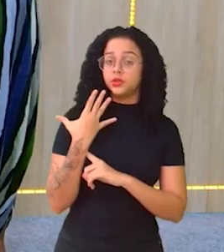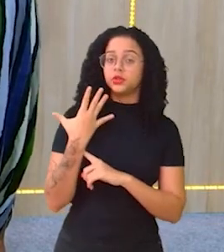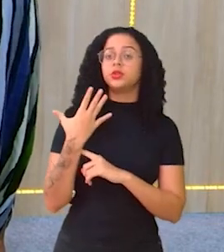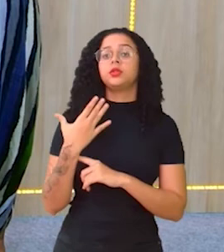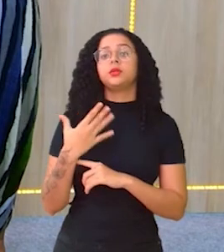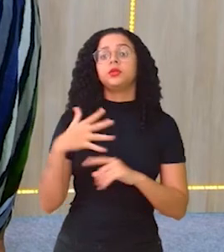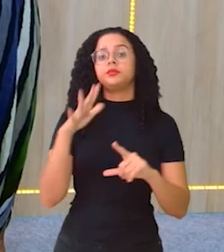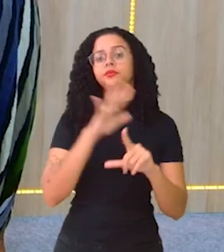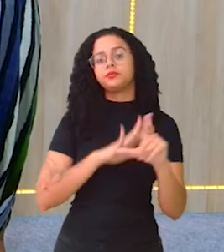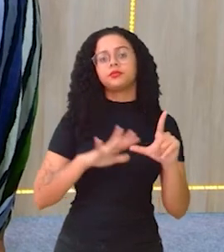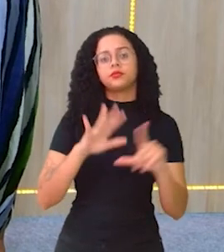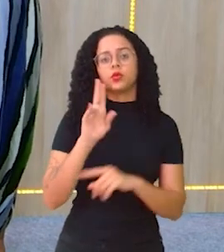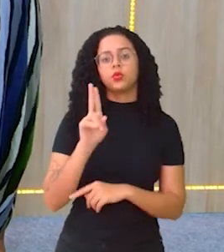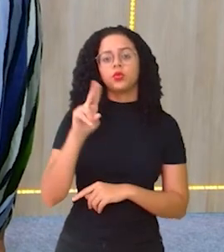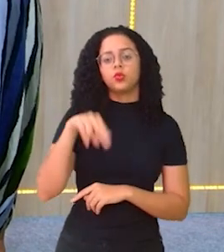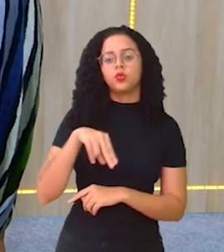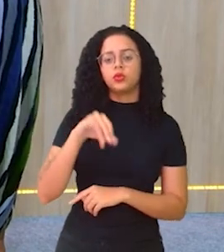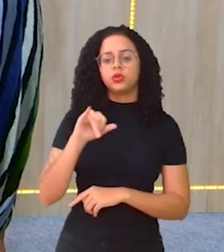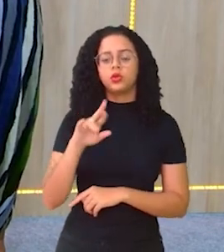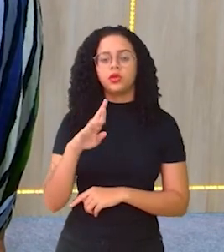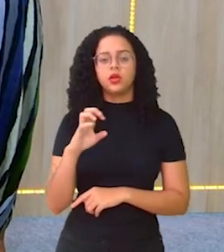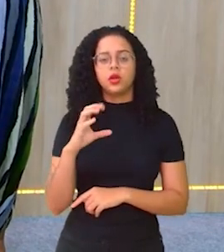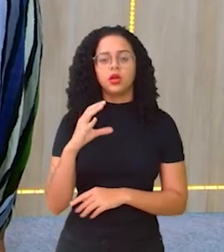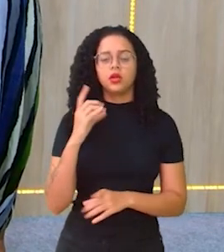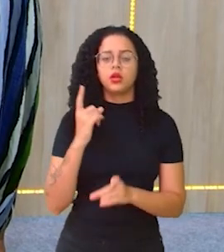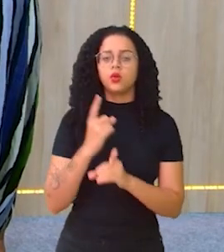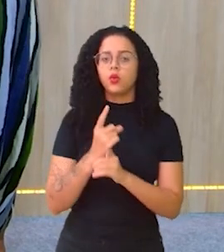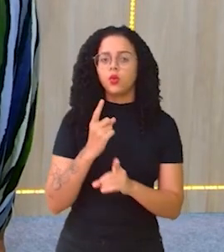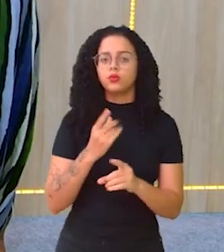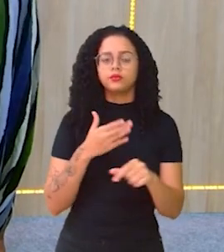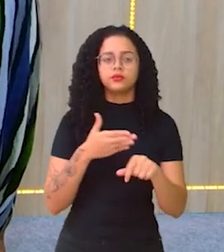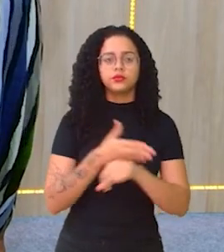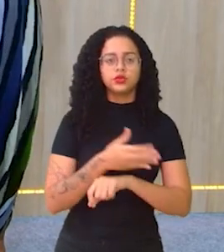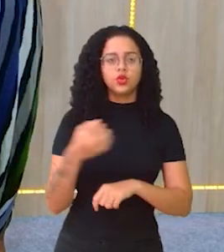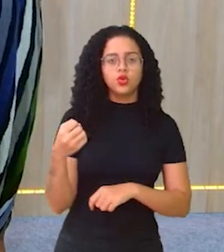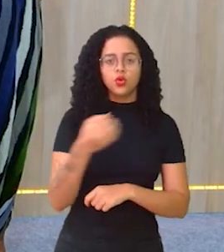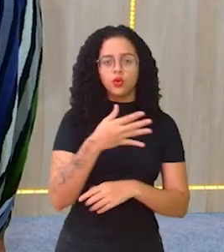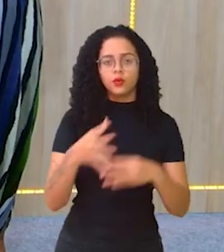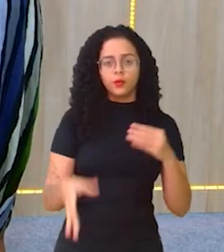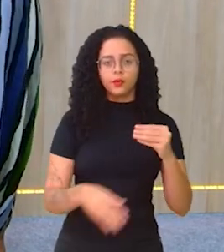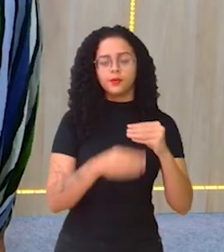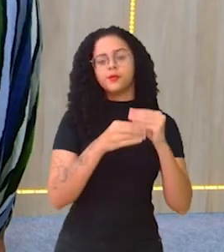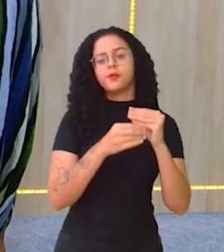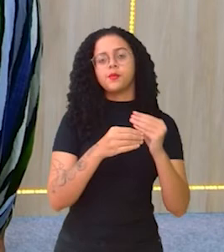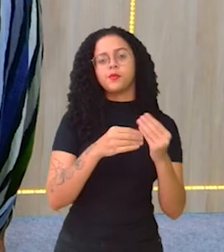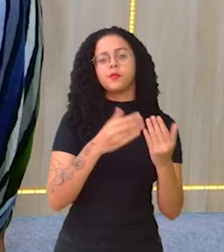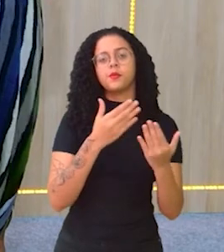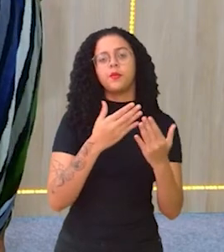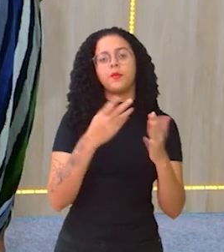plataforma, né, da Unirec, acha lá o acesso aos novos componentes,